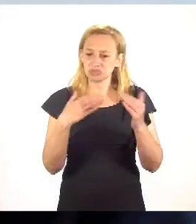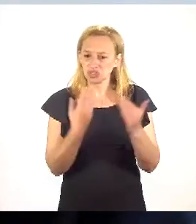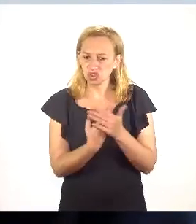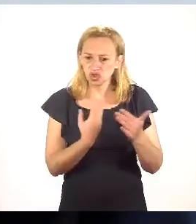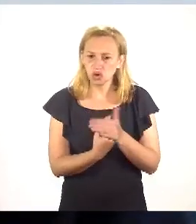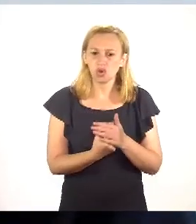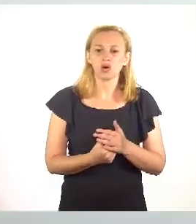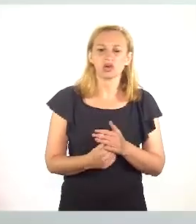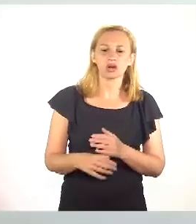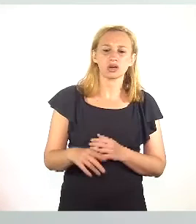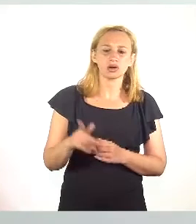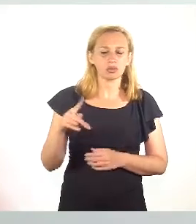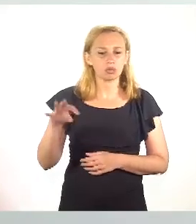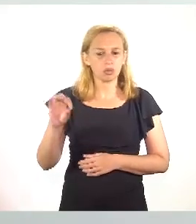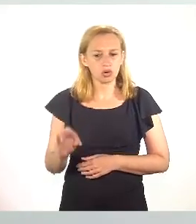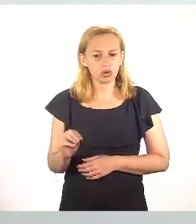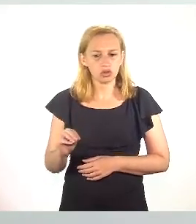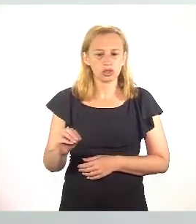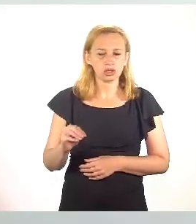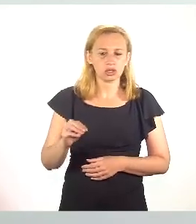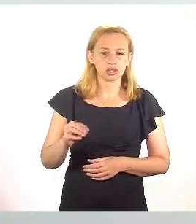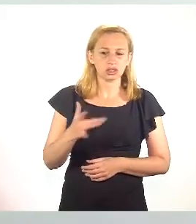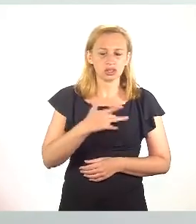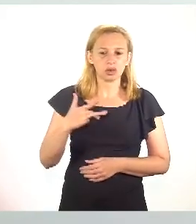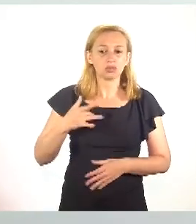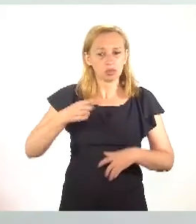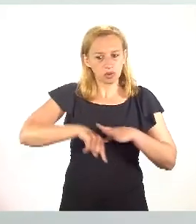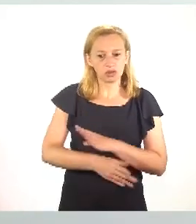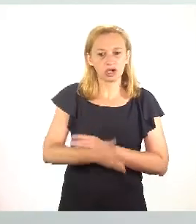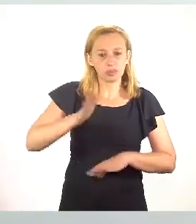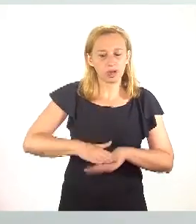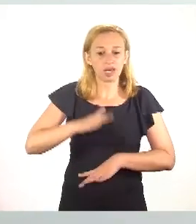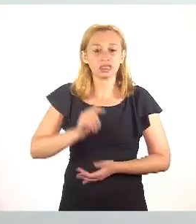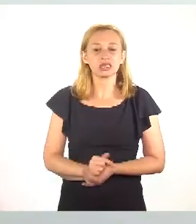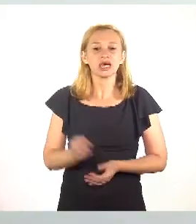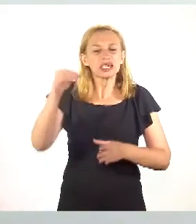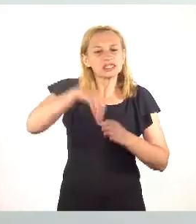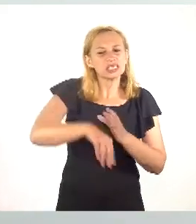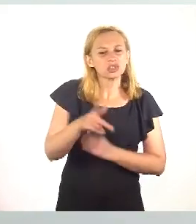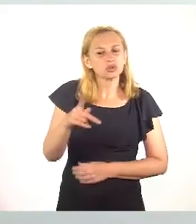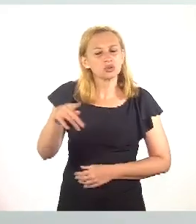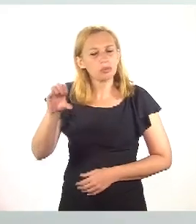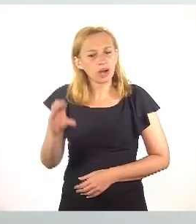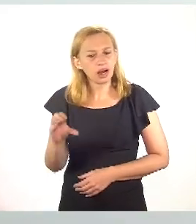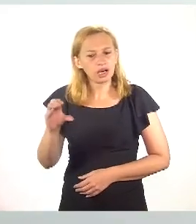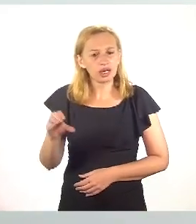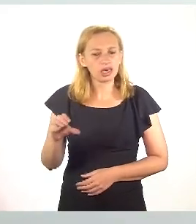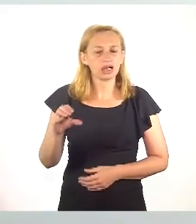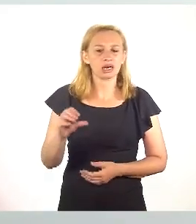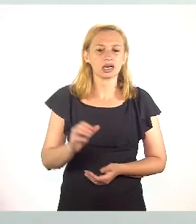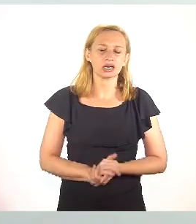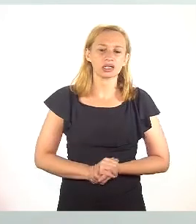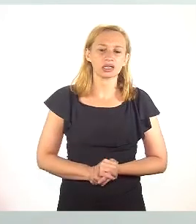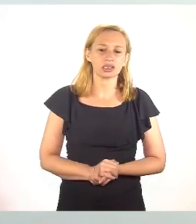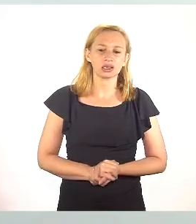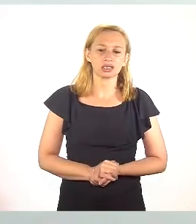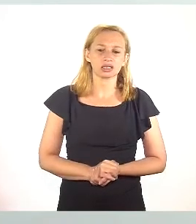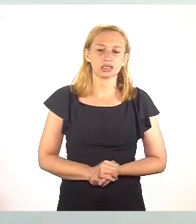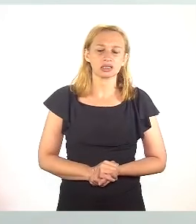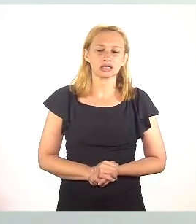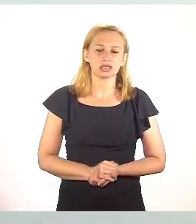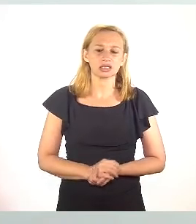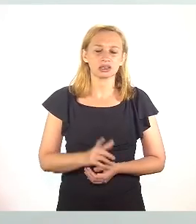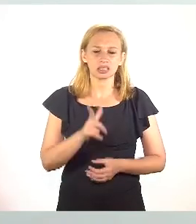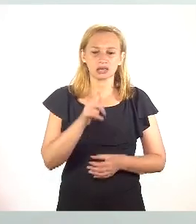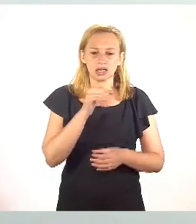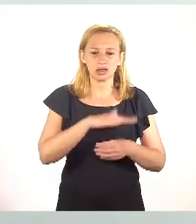postos de saúde. Vamos parar aí, vamos aprofundar isso. Dentro do PAC, na carteira de saneamento, né, o PAC